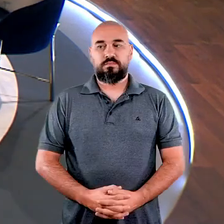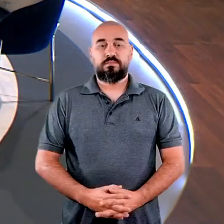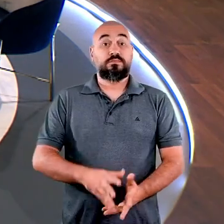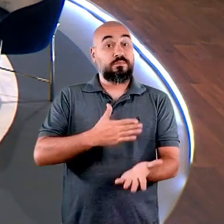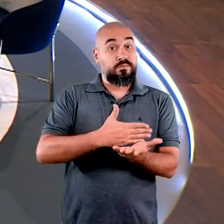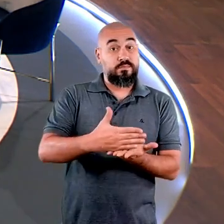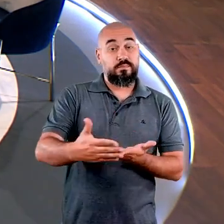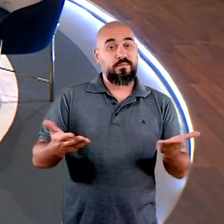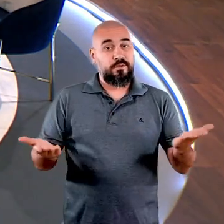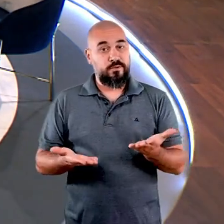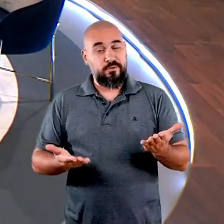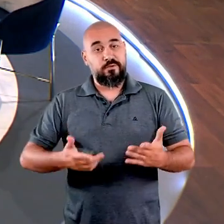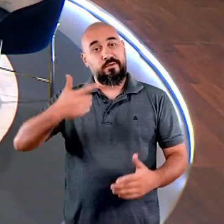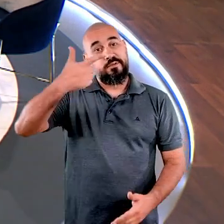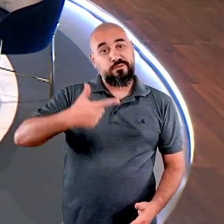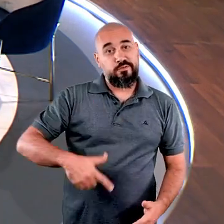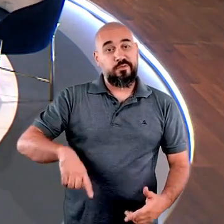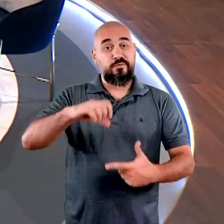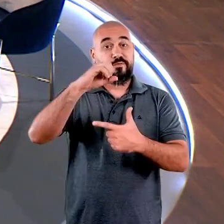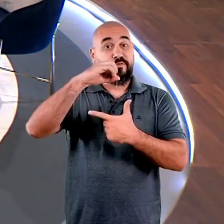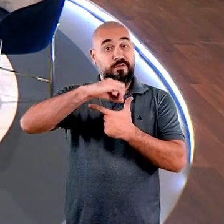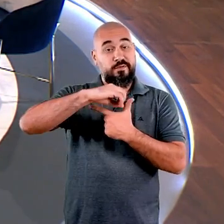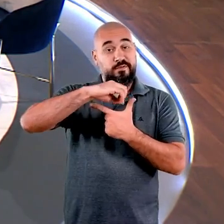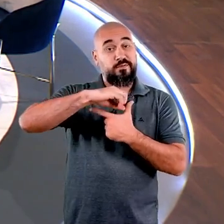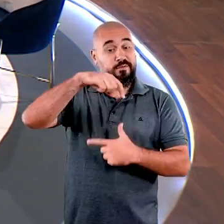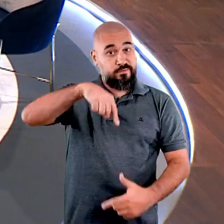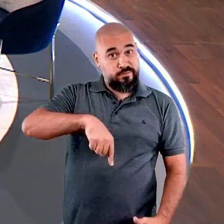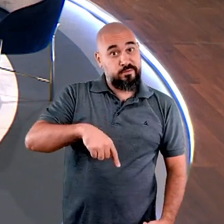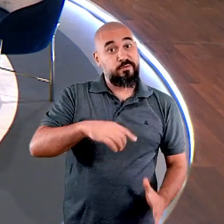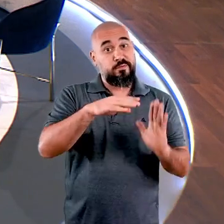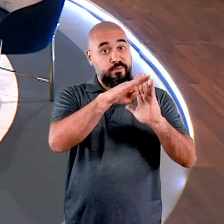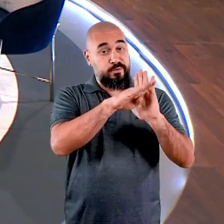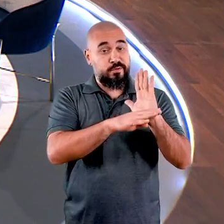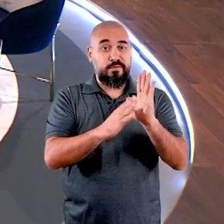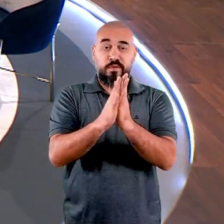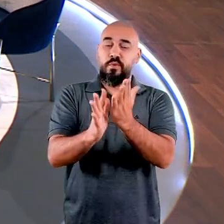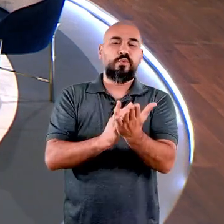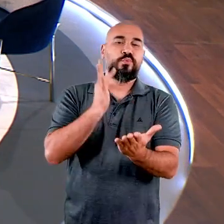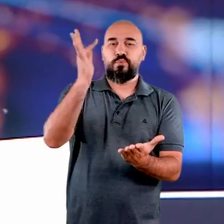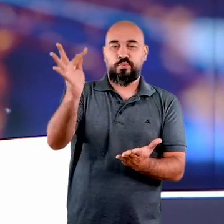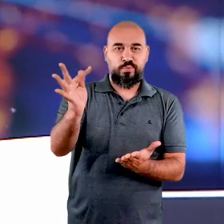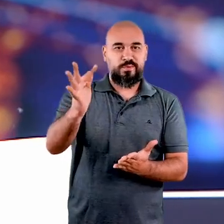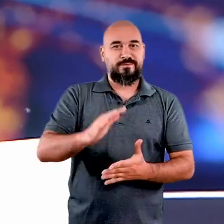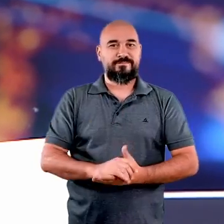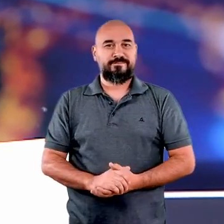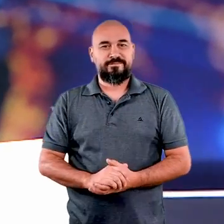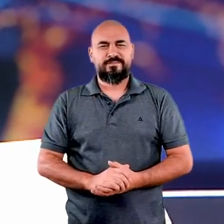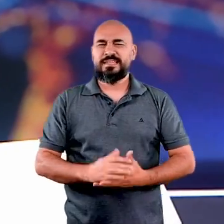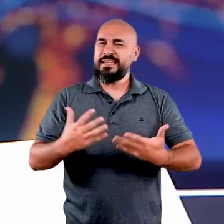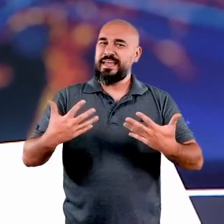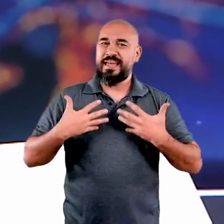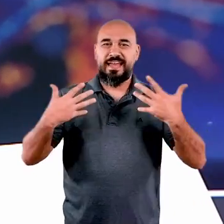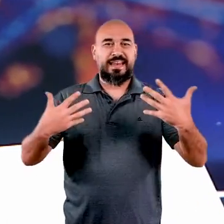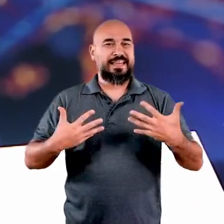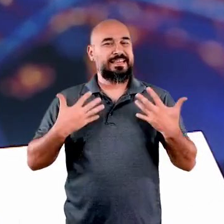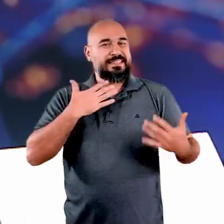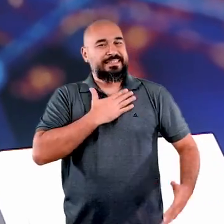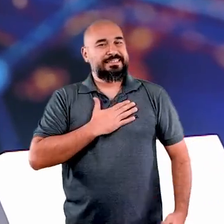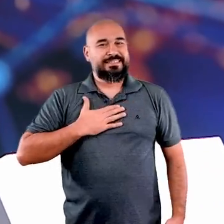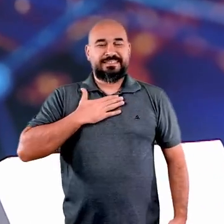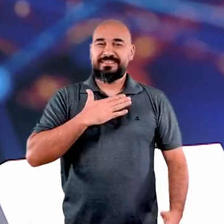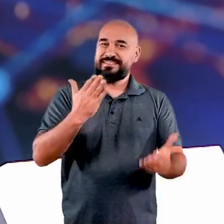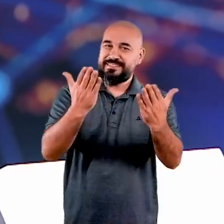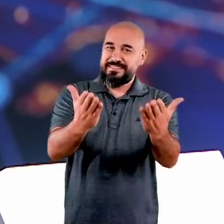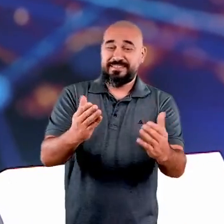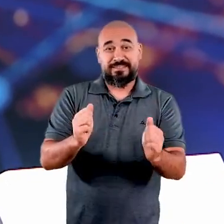Estamos começando mais um programa Arena do Futuro, aqui na Novo Tempo. Que alegria poder te receber na